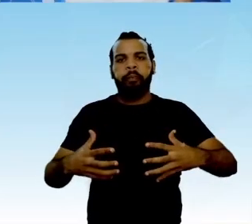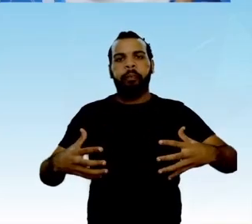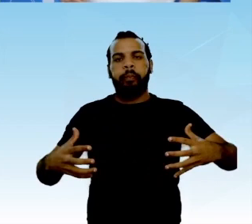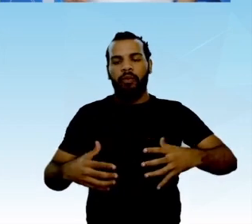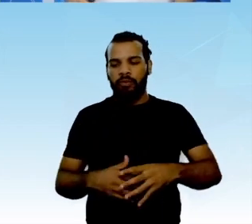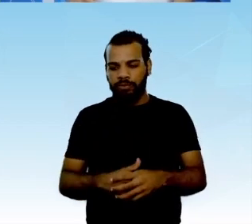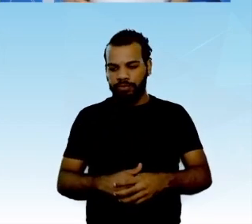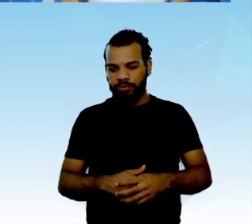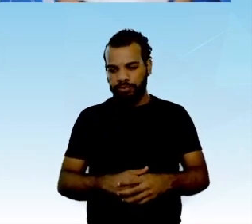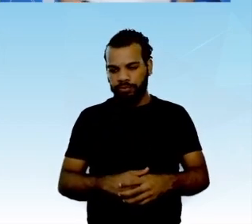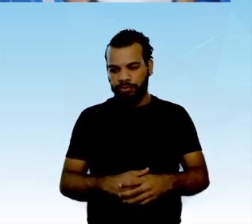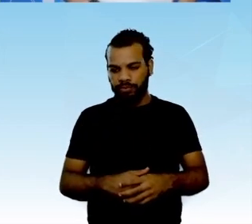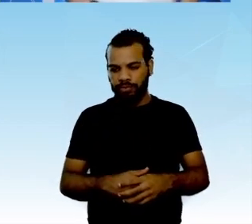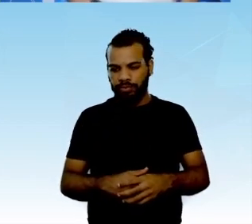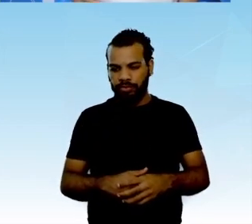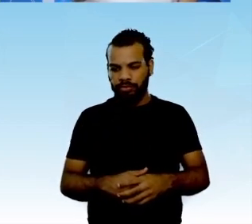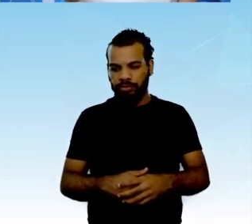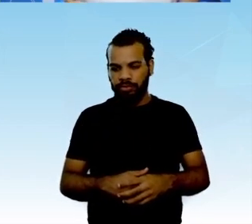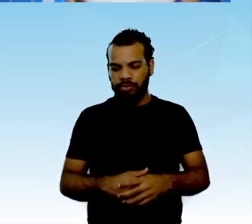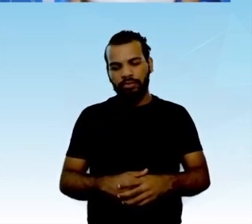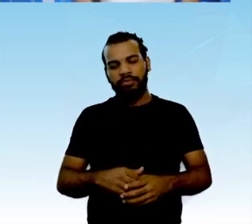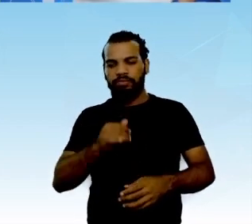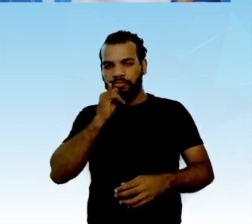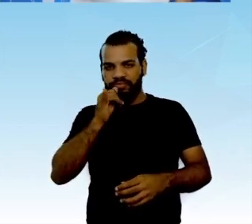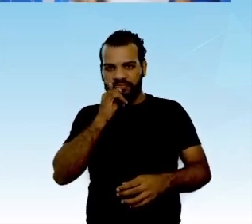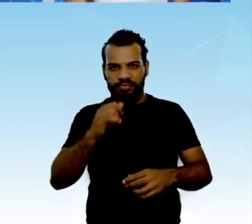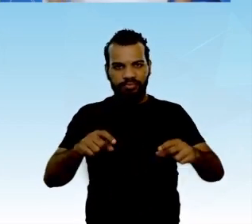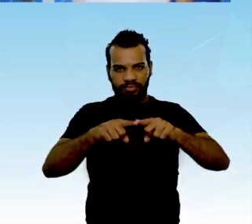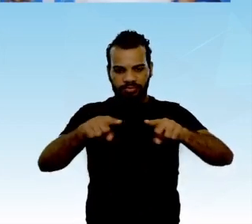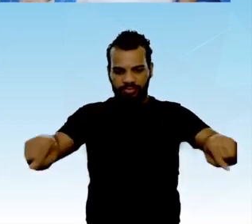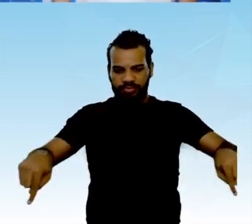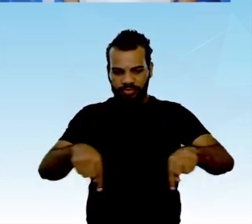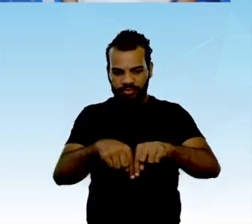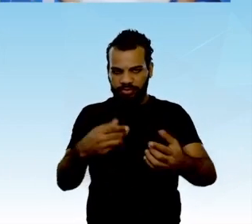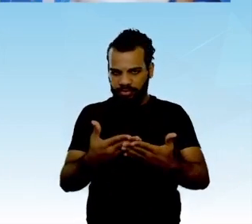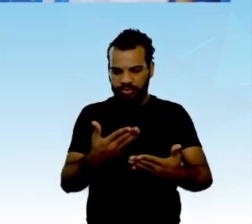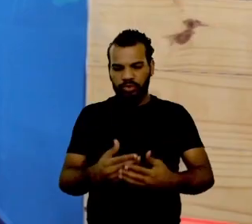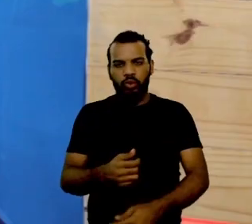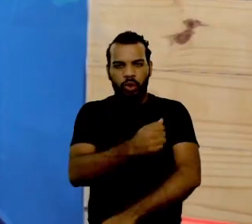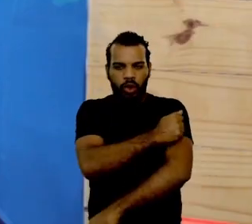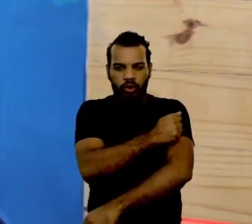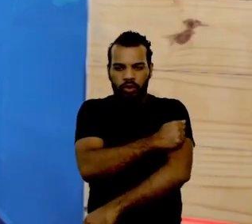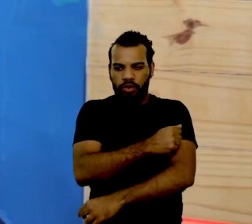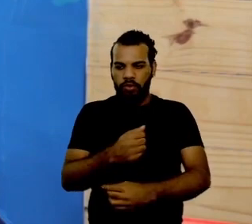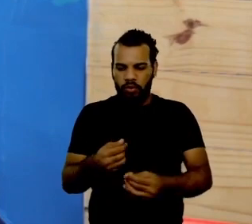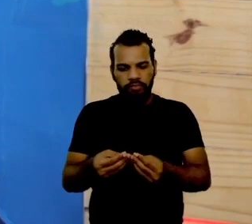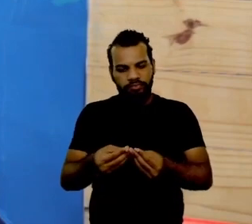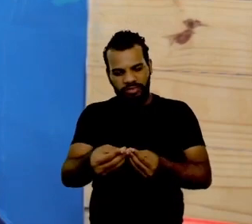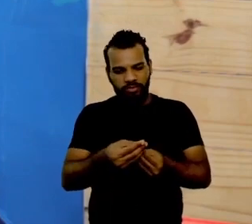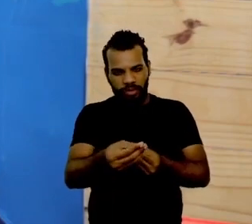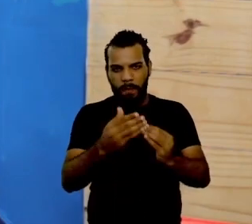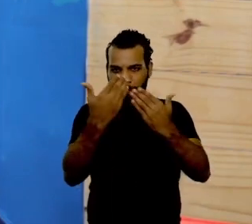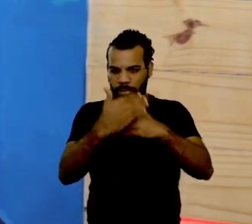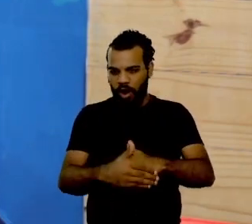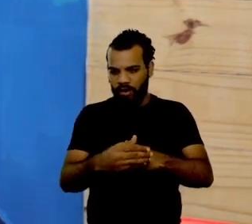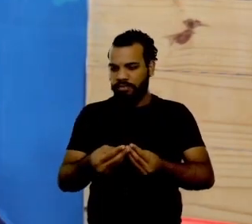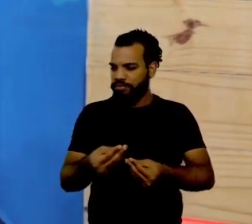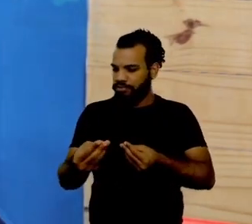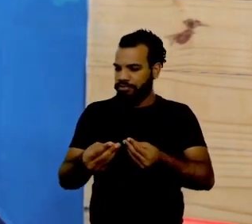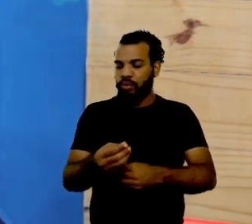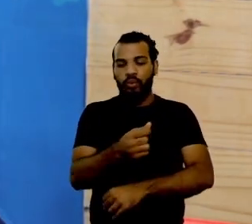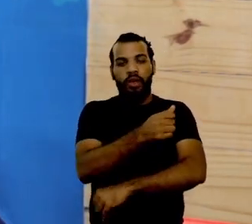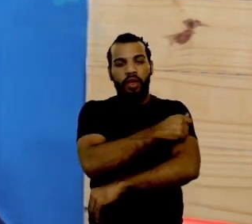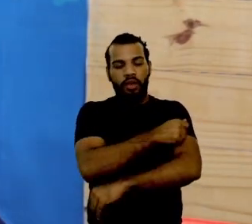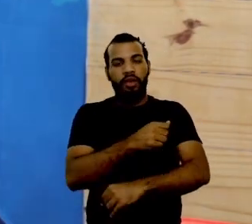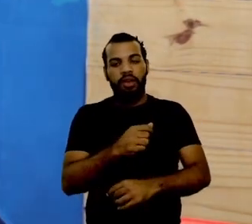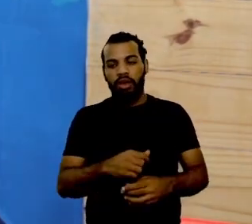Às vezes estamos na sala de aula e o aluno da entrega de provas, né? A entrega das notas, das provas, aí o aluno tirou